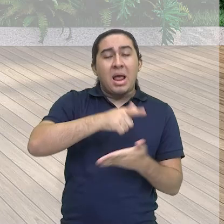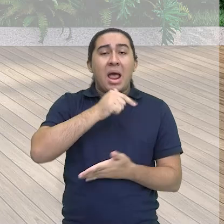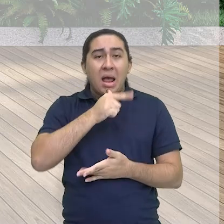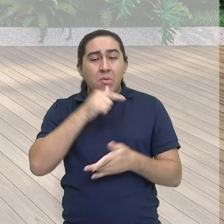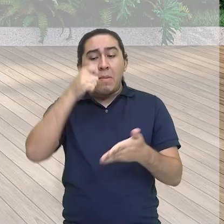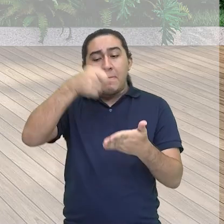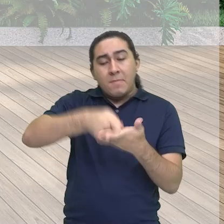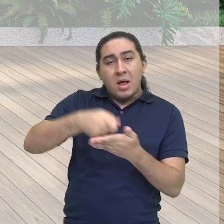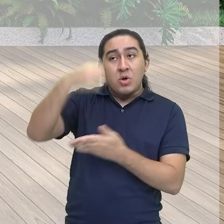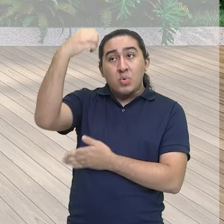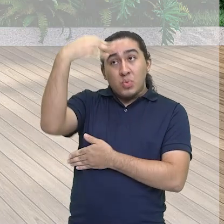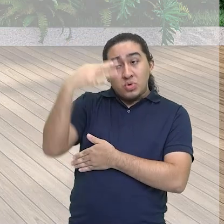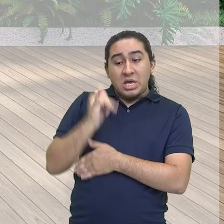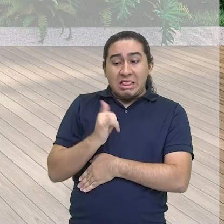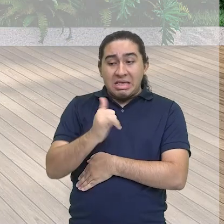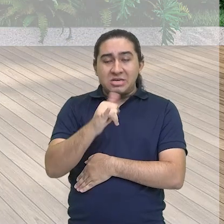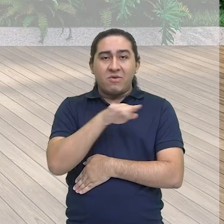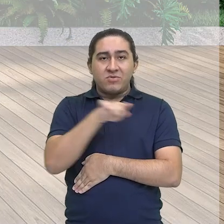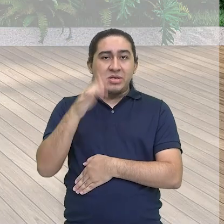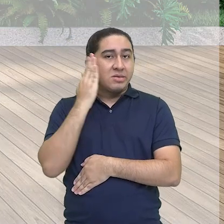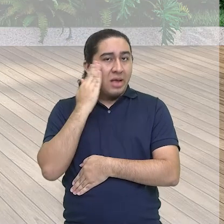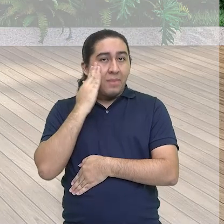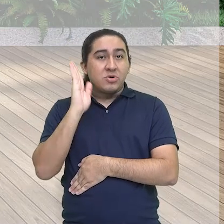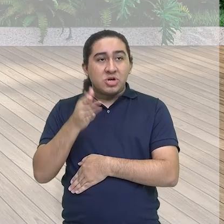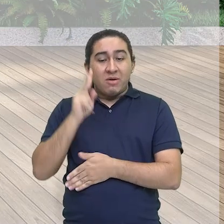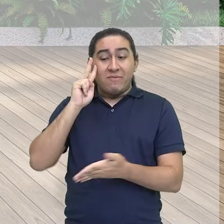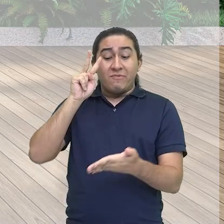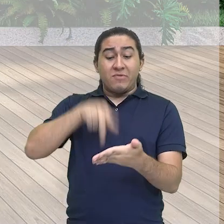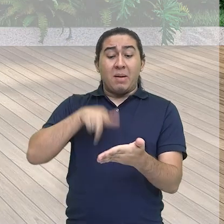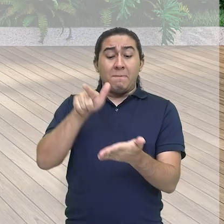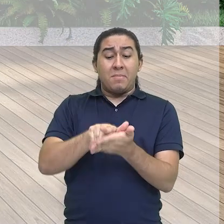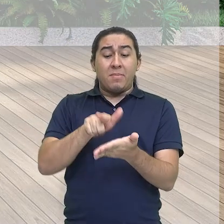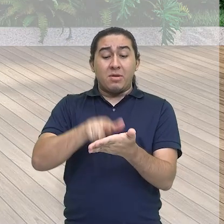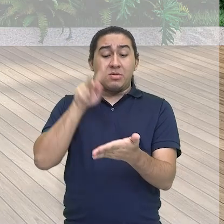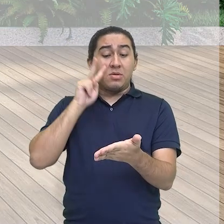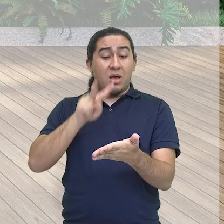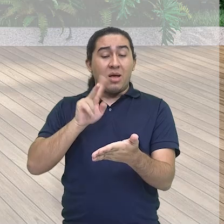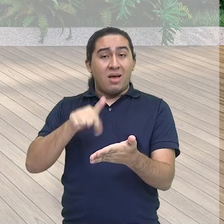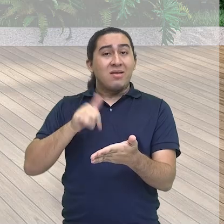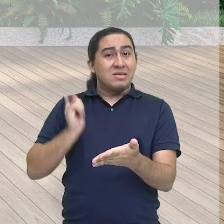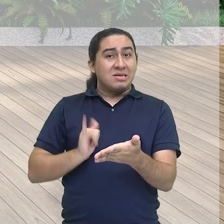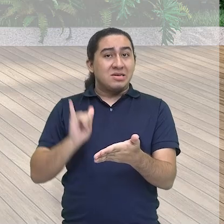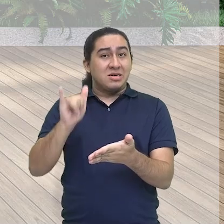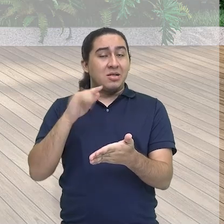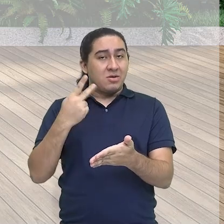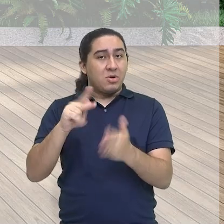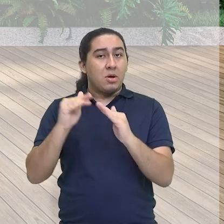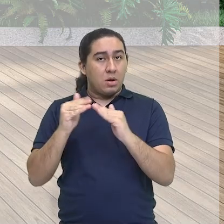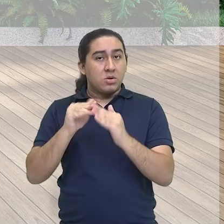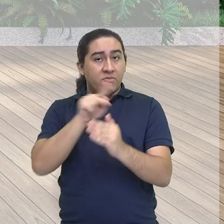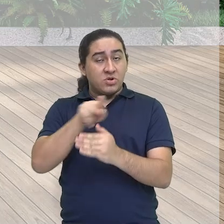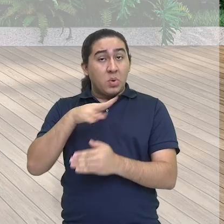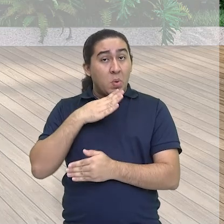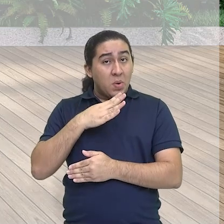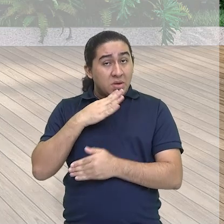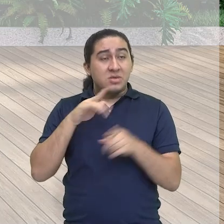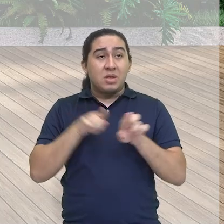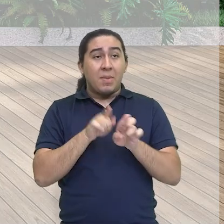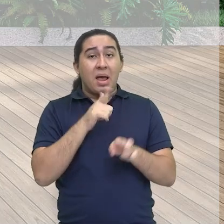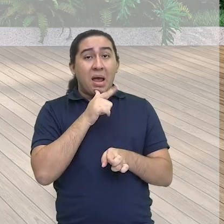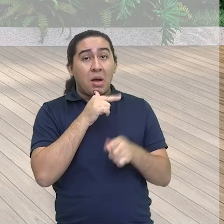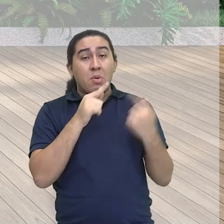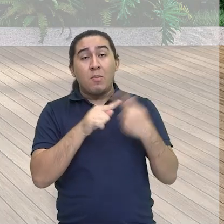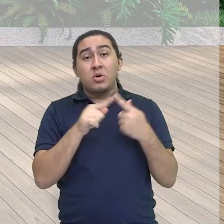já sabe que se trata da energia, né? Seu boleto lá da sua casa, o da água do mesmo jeito,